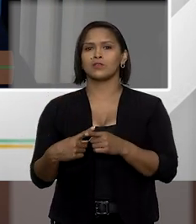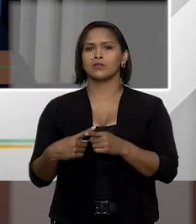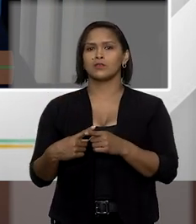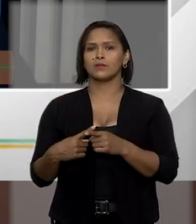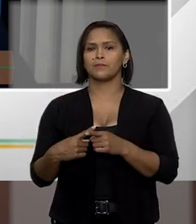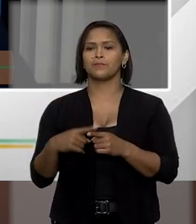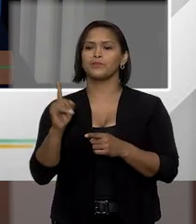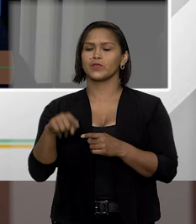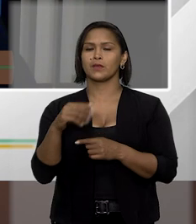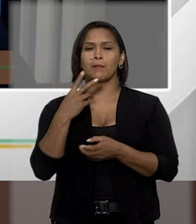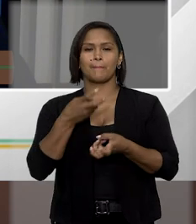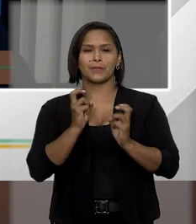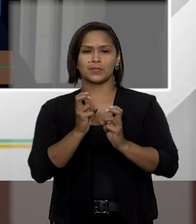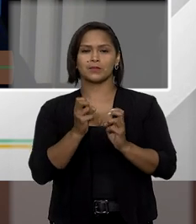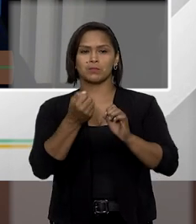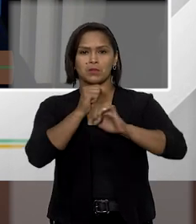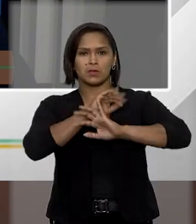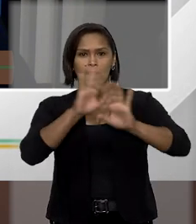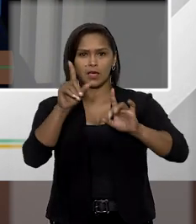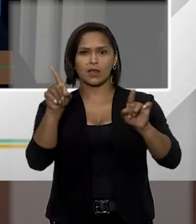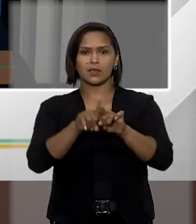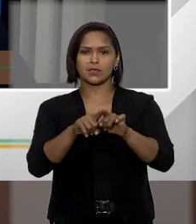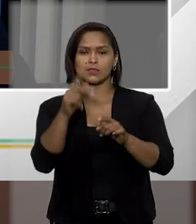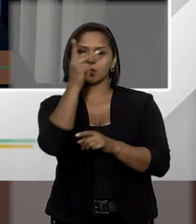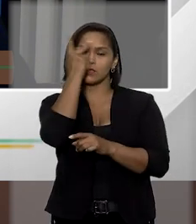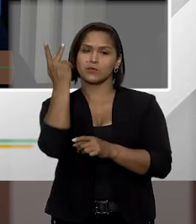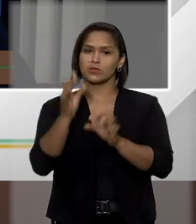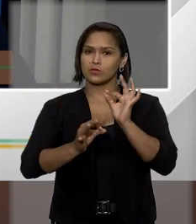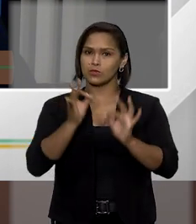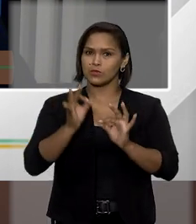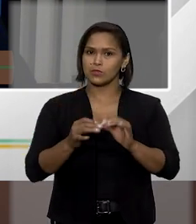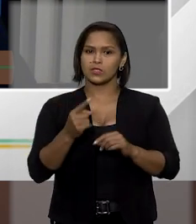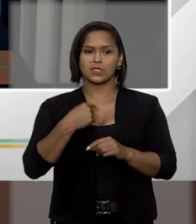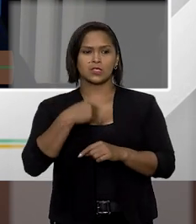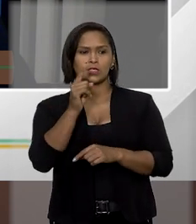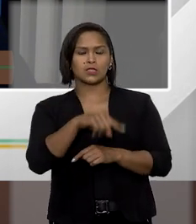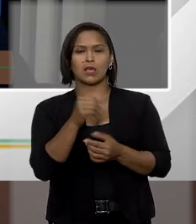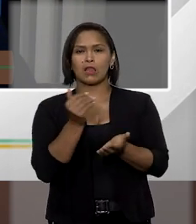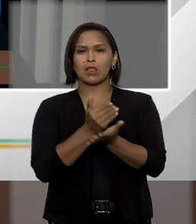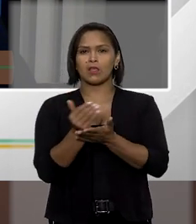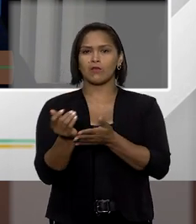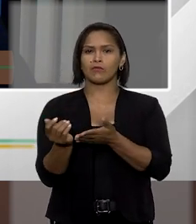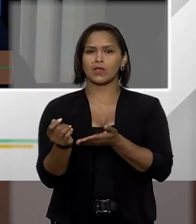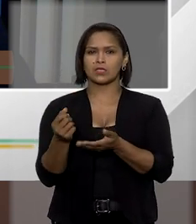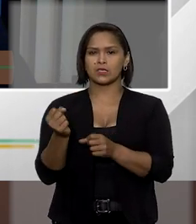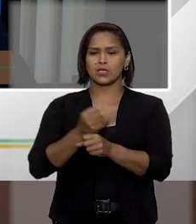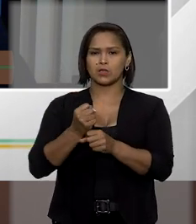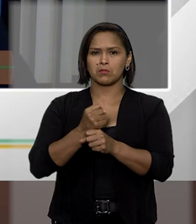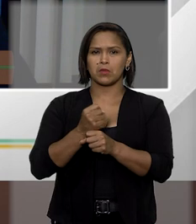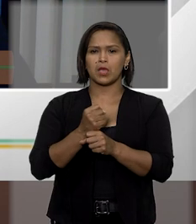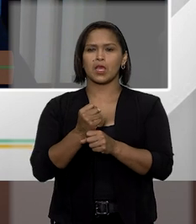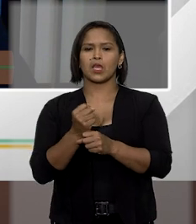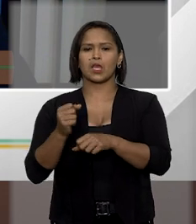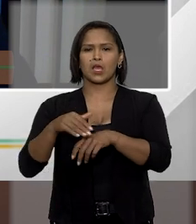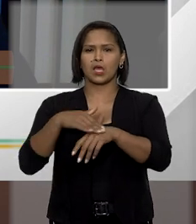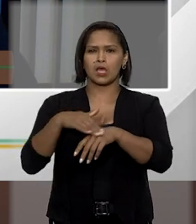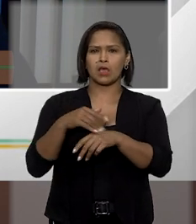da constatação óbvia de que as pessoas jurídicas, se elas não cometem manualmente,